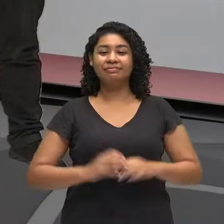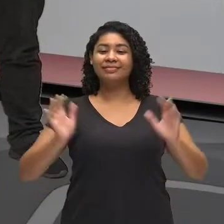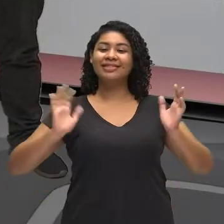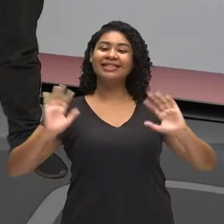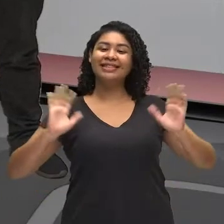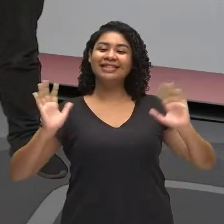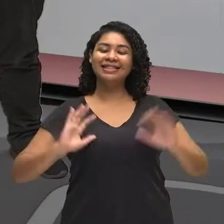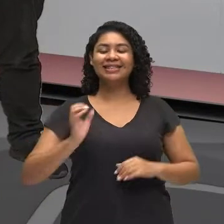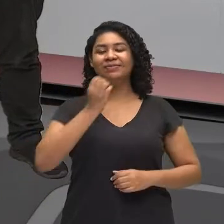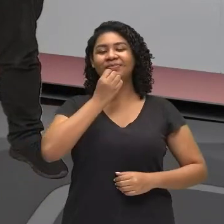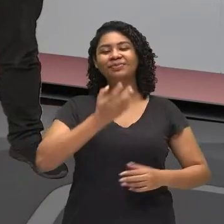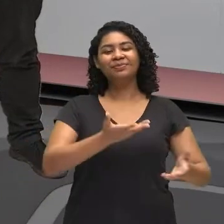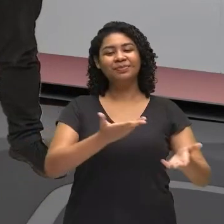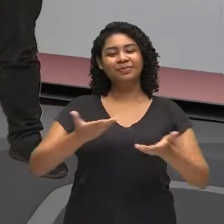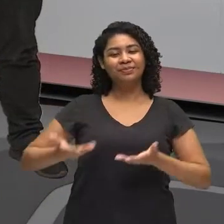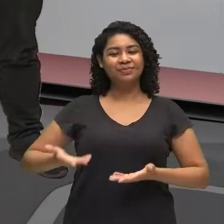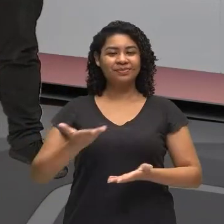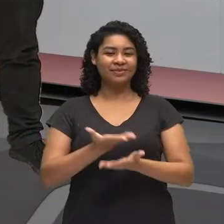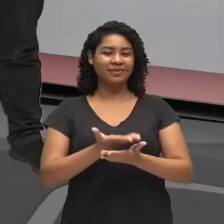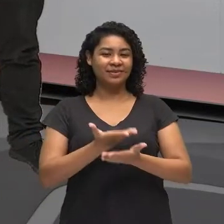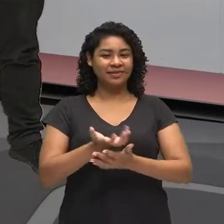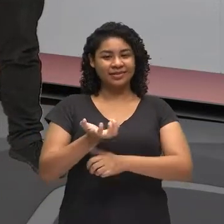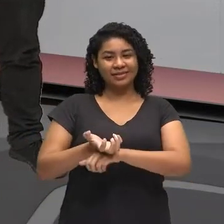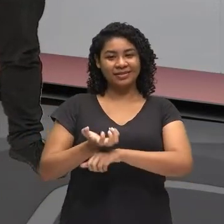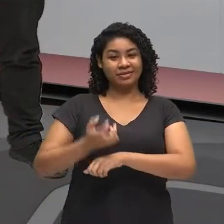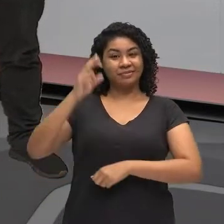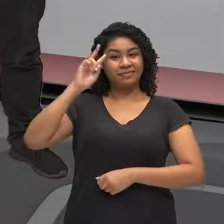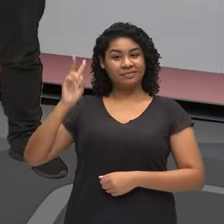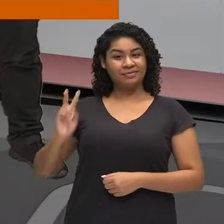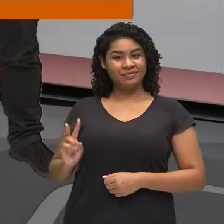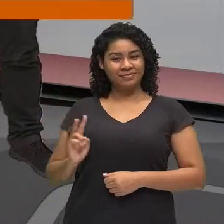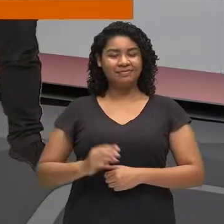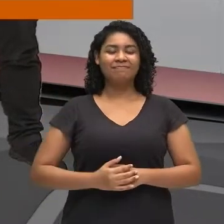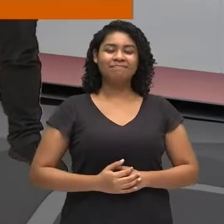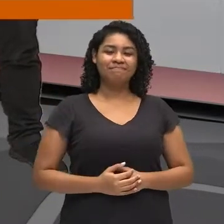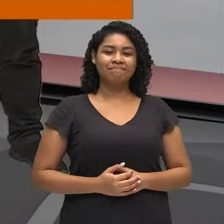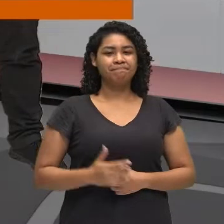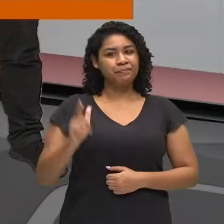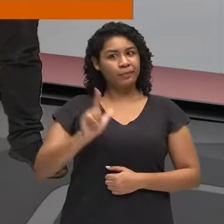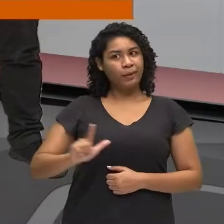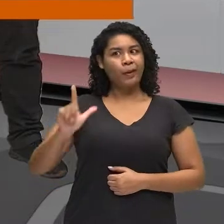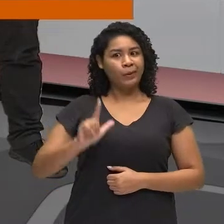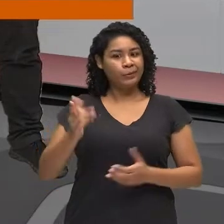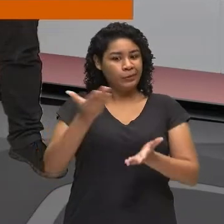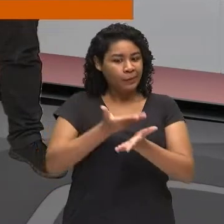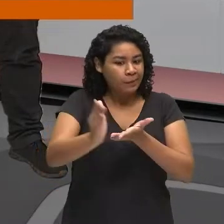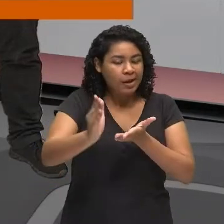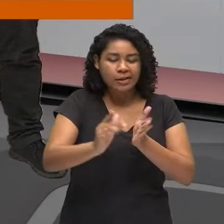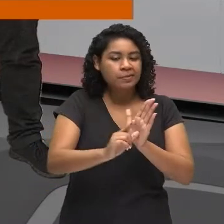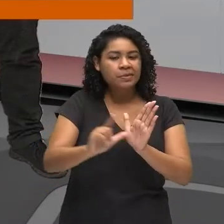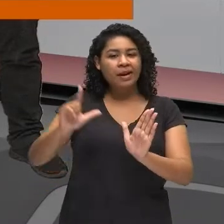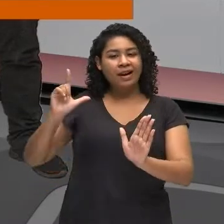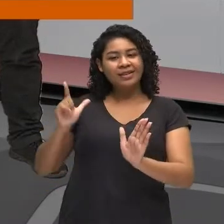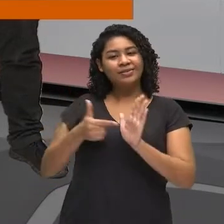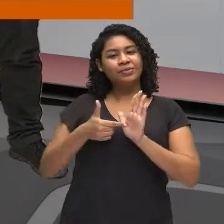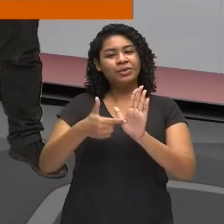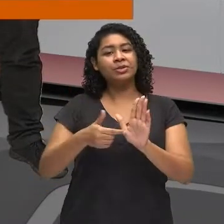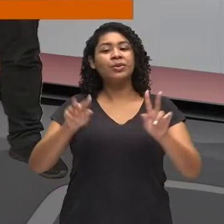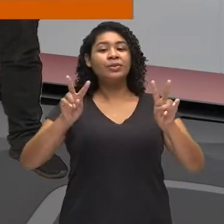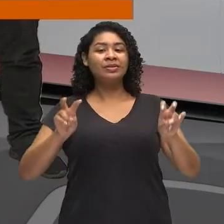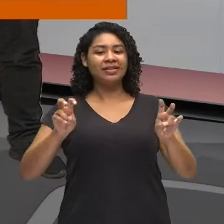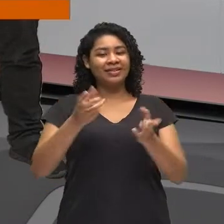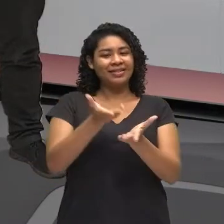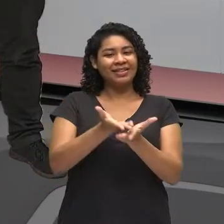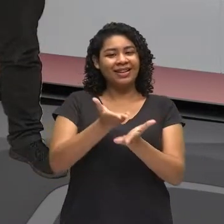Olá, sejam todos bem-vindos a mais uma aula de História, né? E claro que antes de iniciar, a gente vai dar uma olhadinha no nosso objeto de